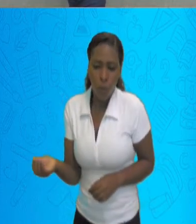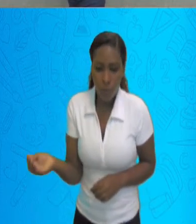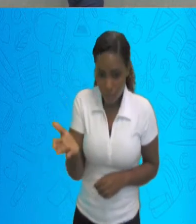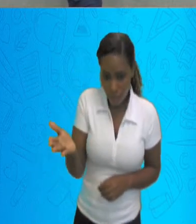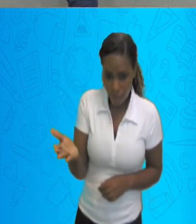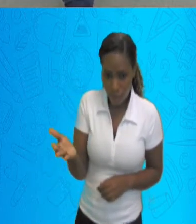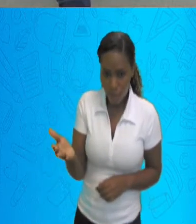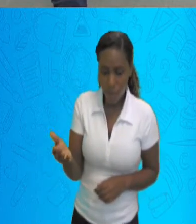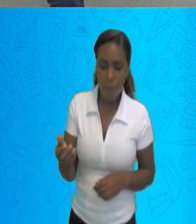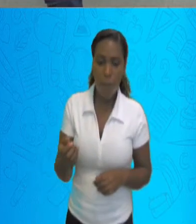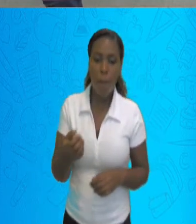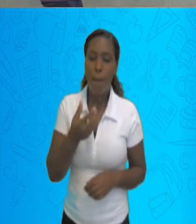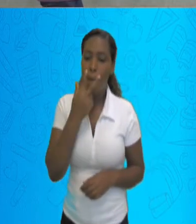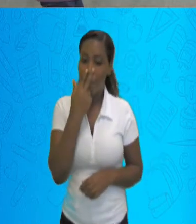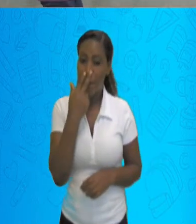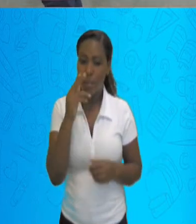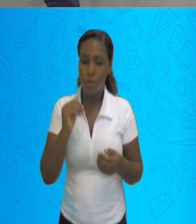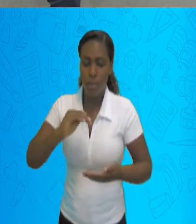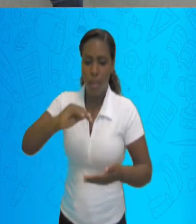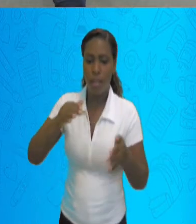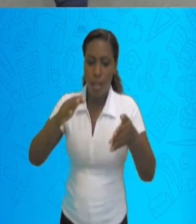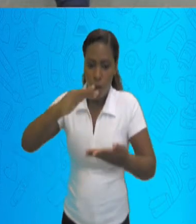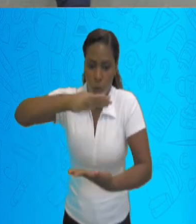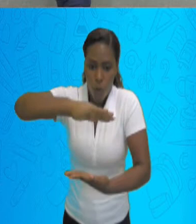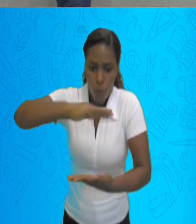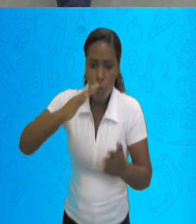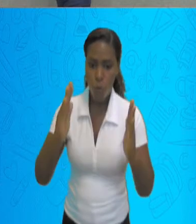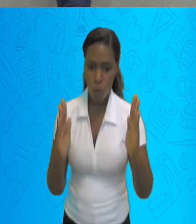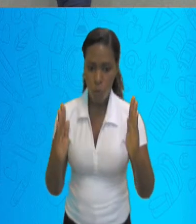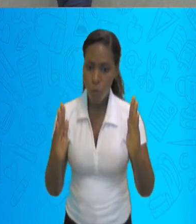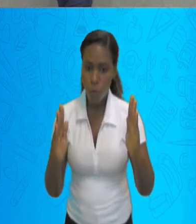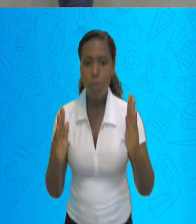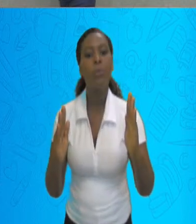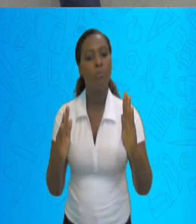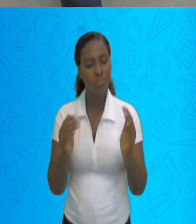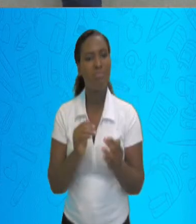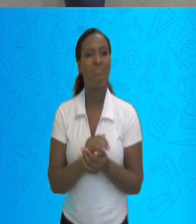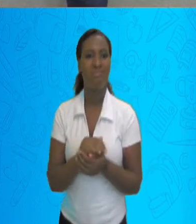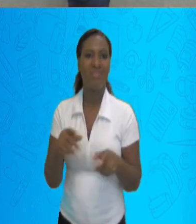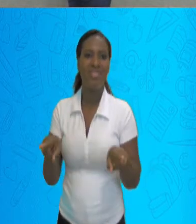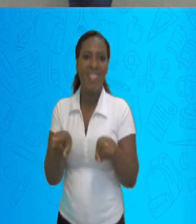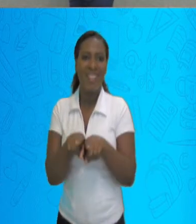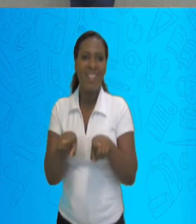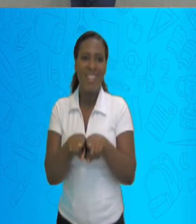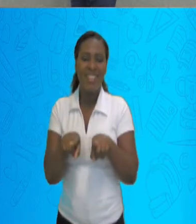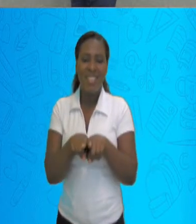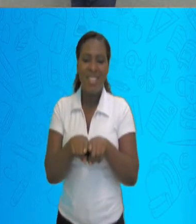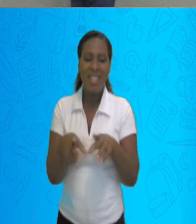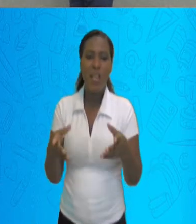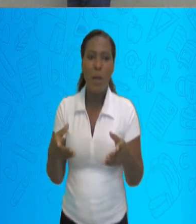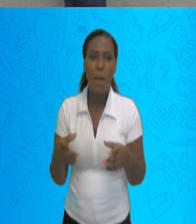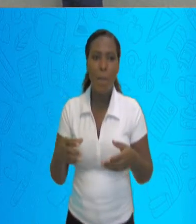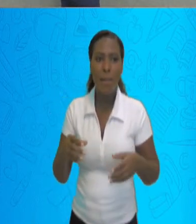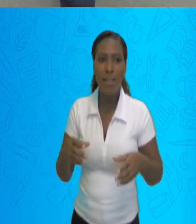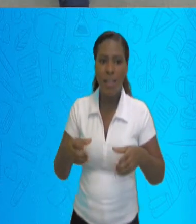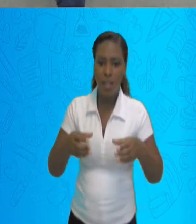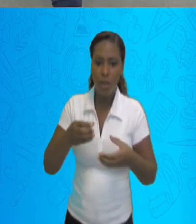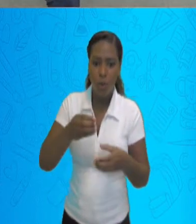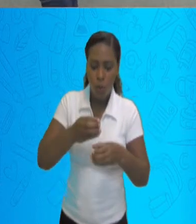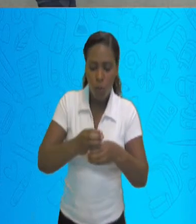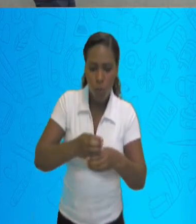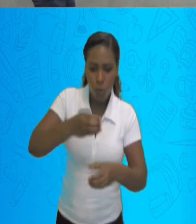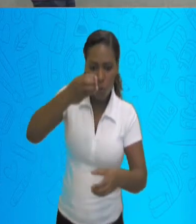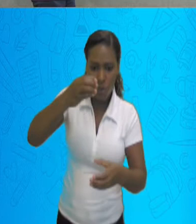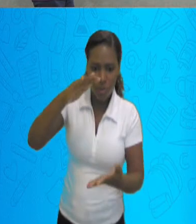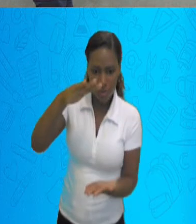dado. O cilindro, aqui no enlatado de tomate, né, naquele rolinho do papel higiênico. Aqui